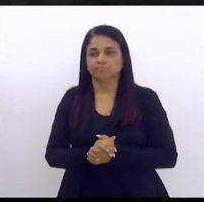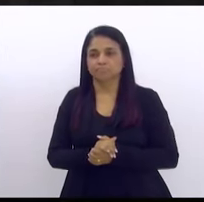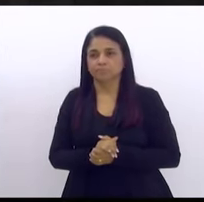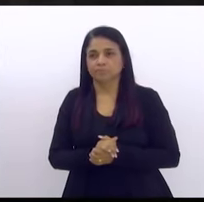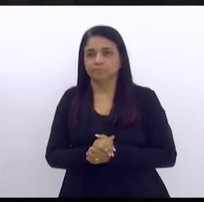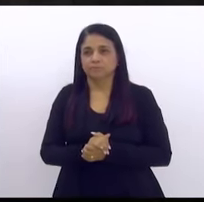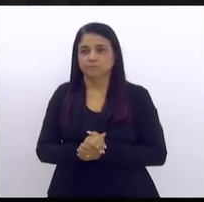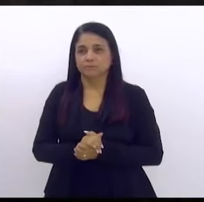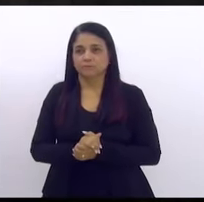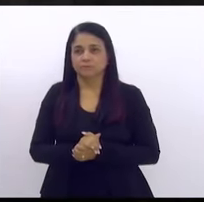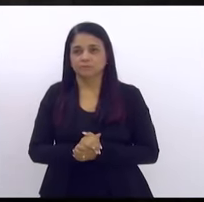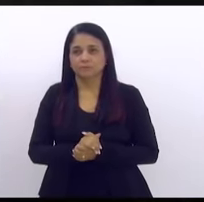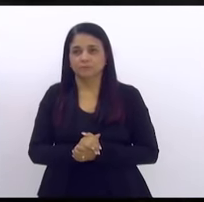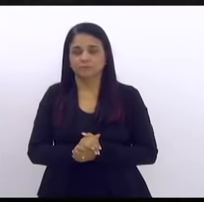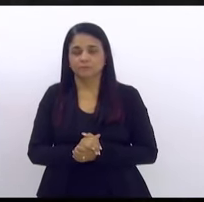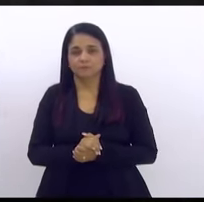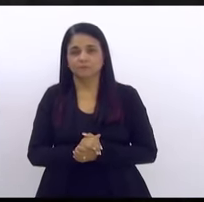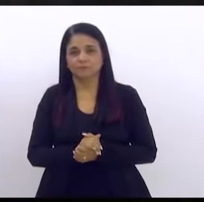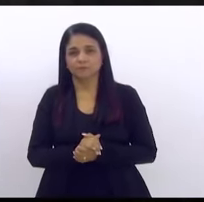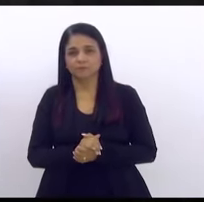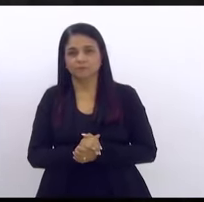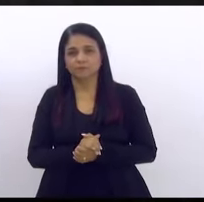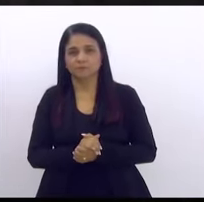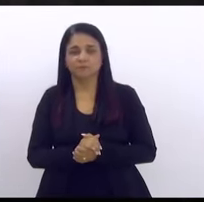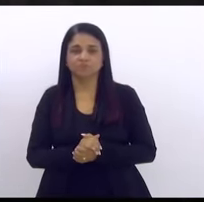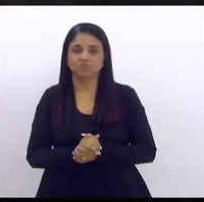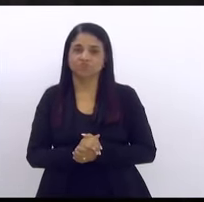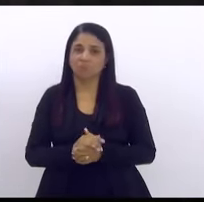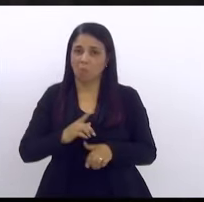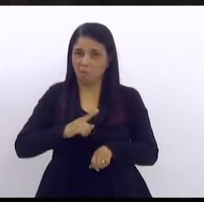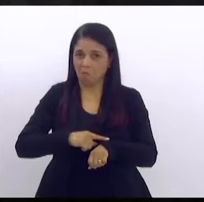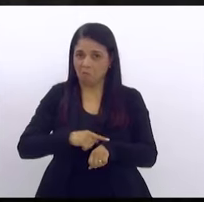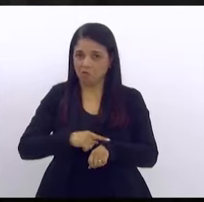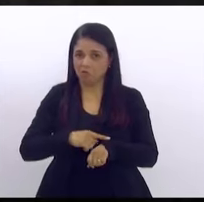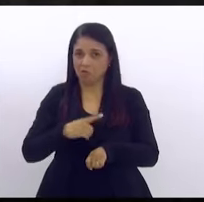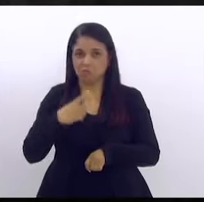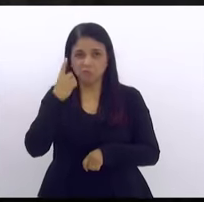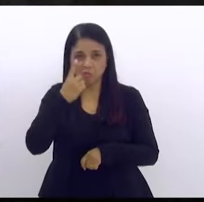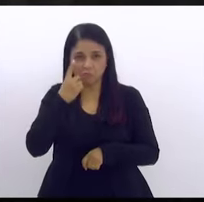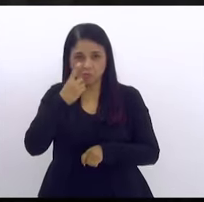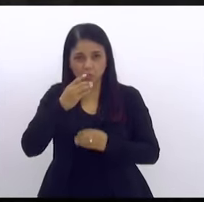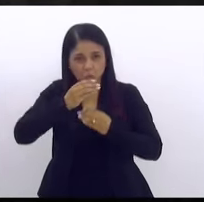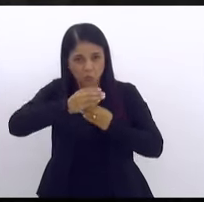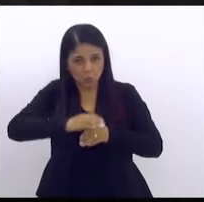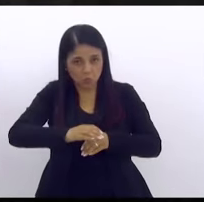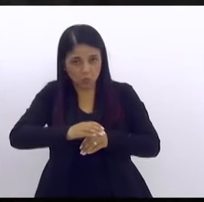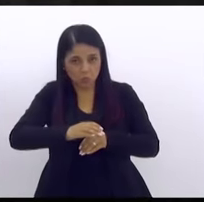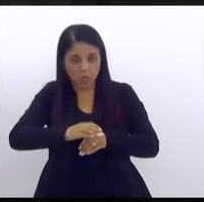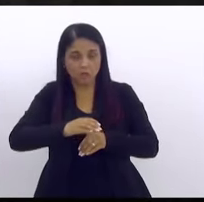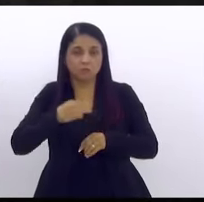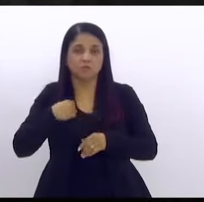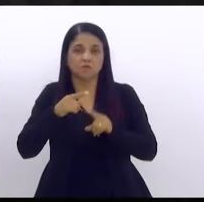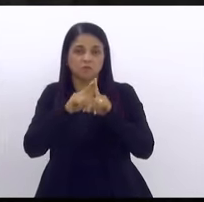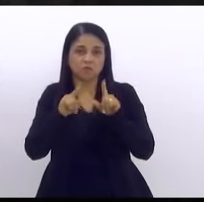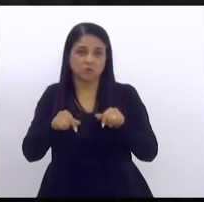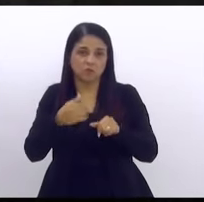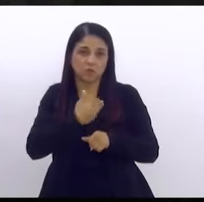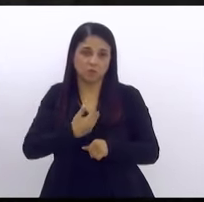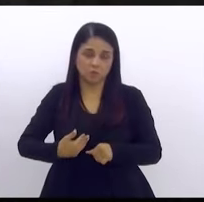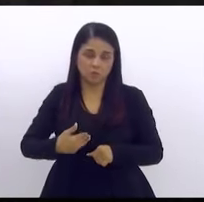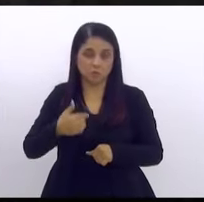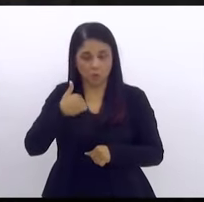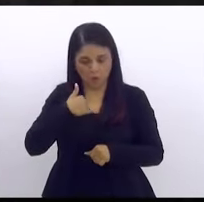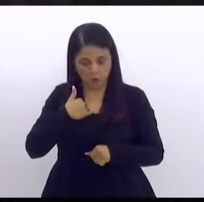não é toda hora que a gente tem um deputado que é concursado e é funcionário público. Quando eu defendo o concurso